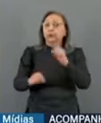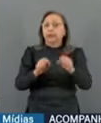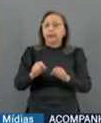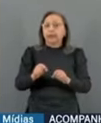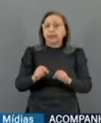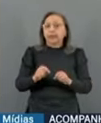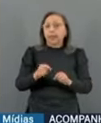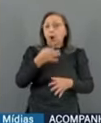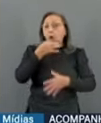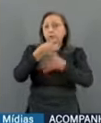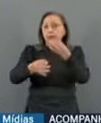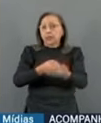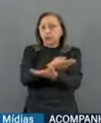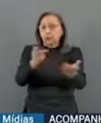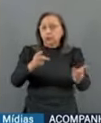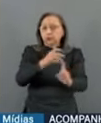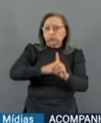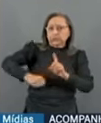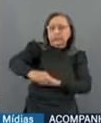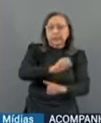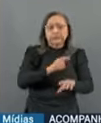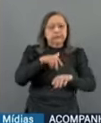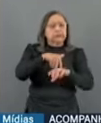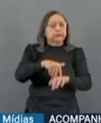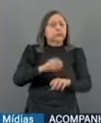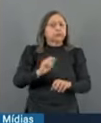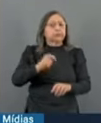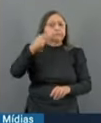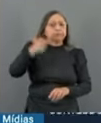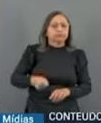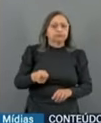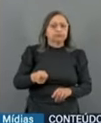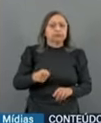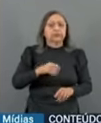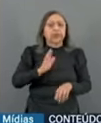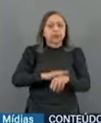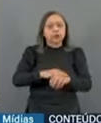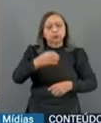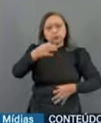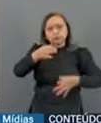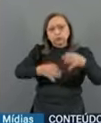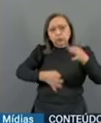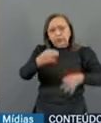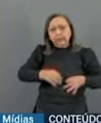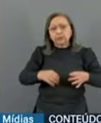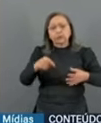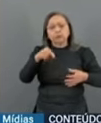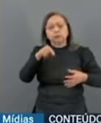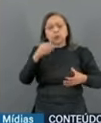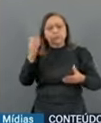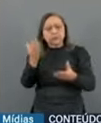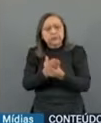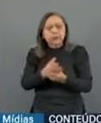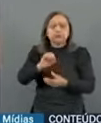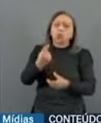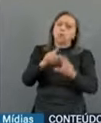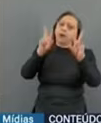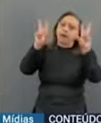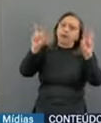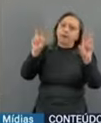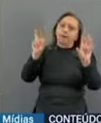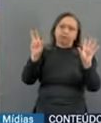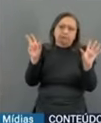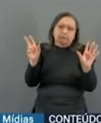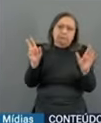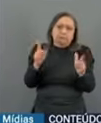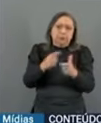pública não seja uma voz determinante no julgamento de um processo ou de uma causa. Ao